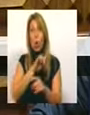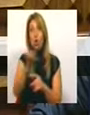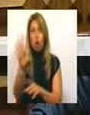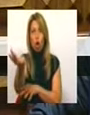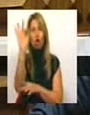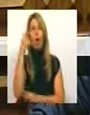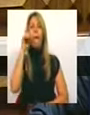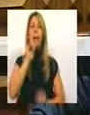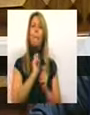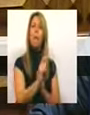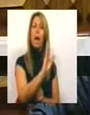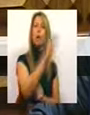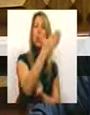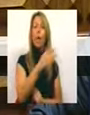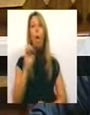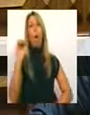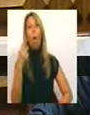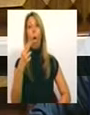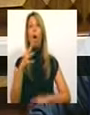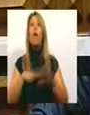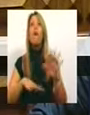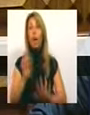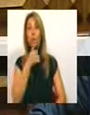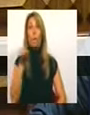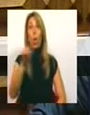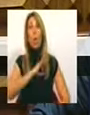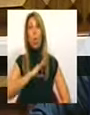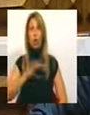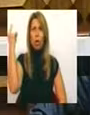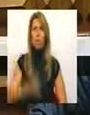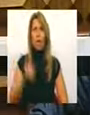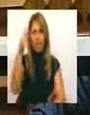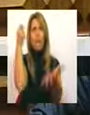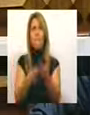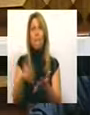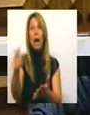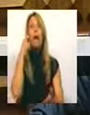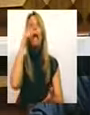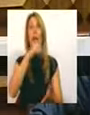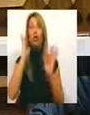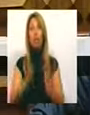pagar primeiro ou fazer aquilo a que o senhor tem a obrigação de fazer, que é pagar a quem já está há